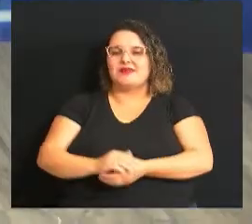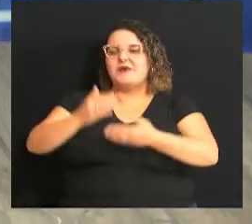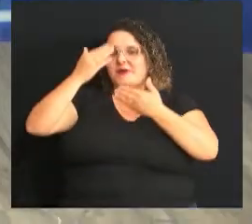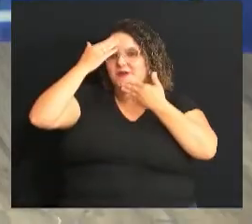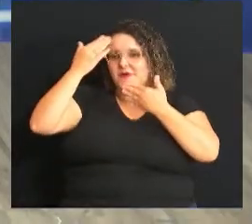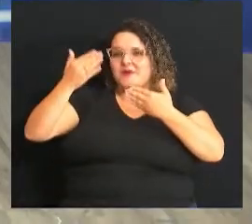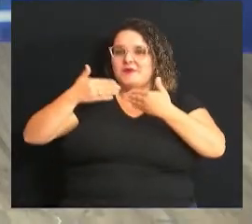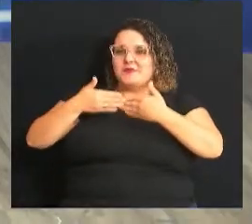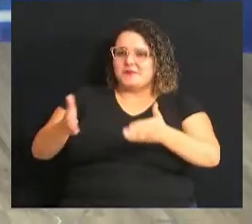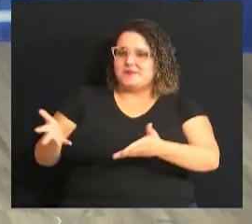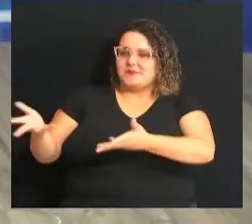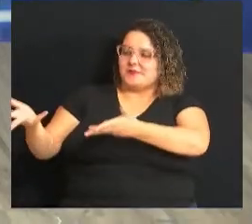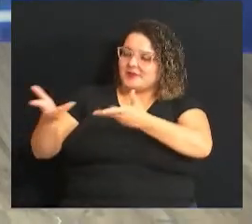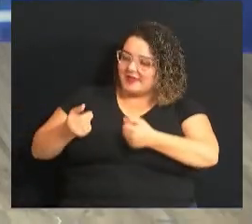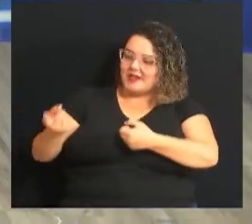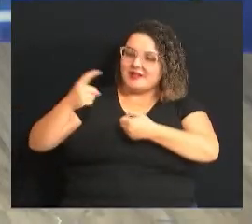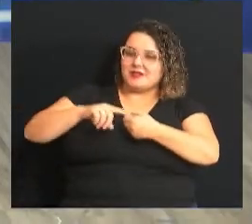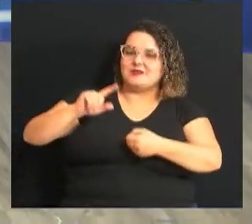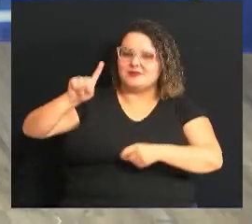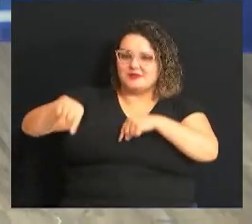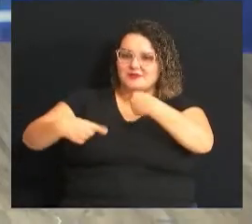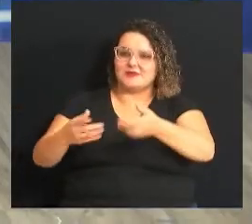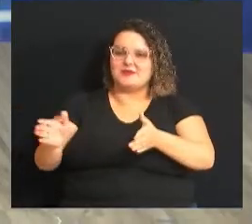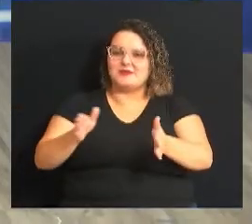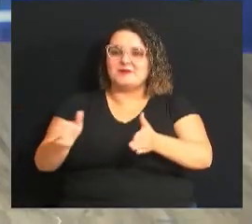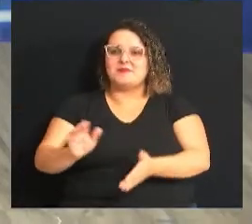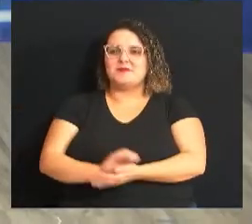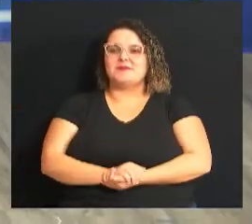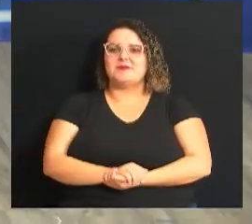portas abertas para você voltar em um outro momento.